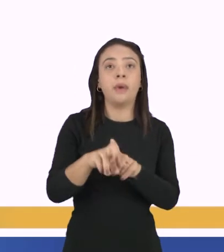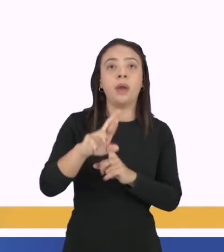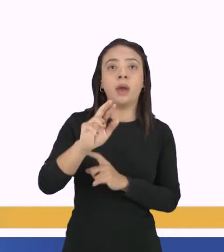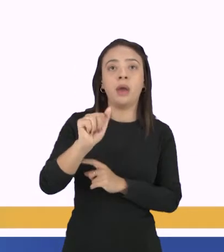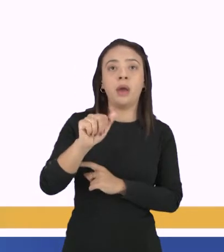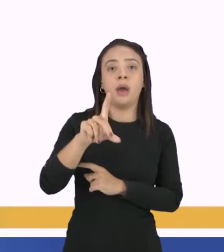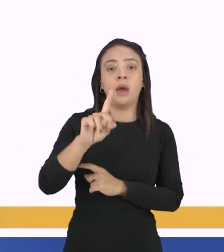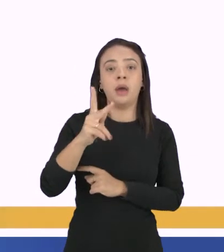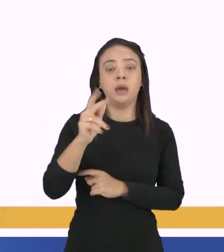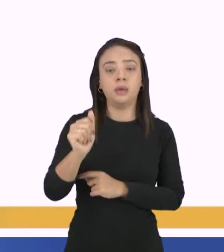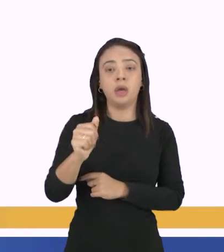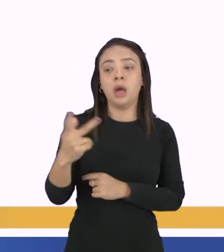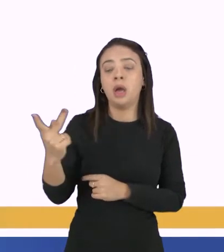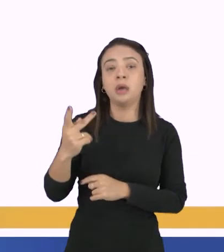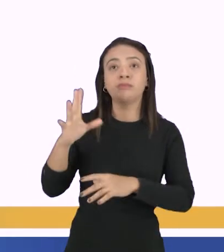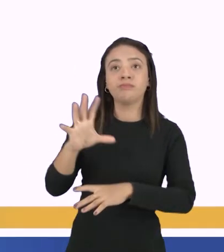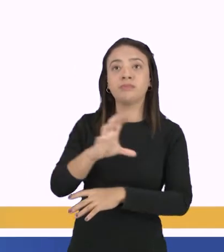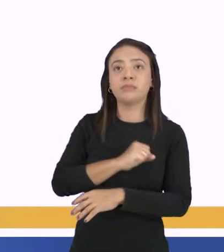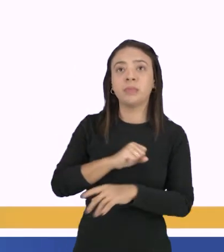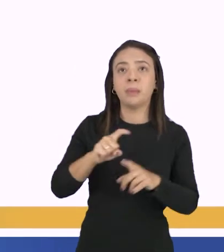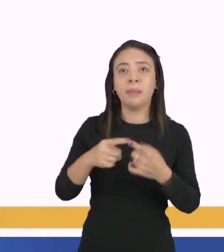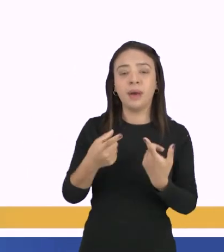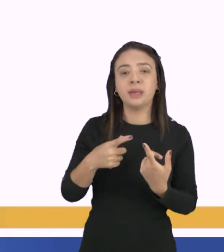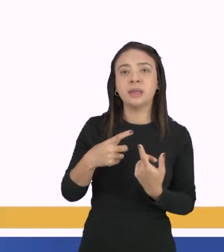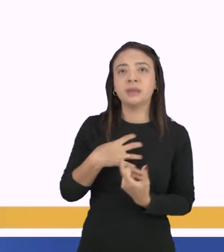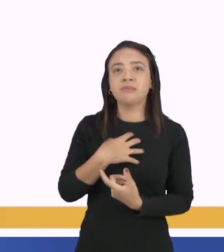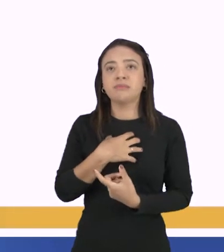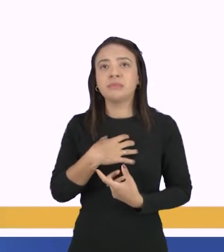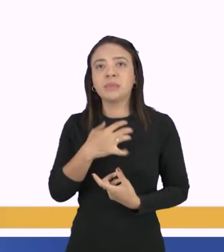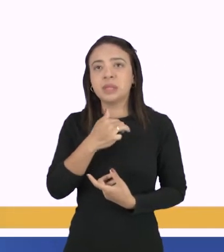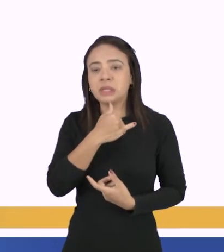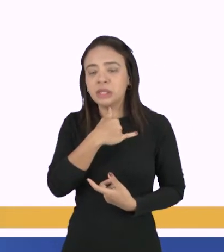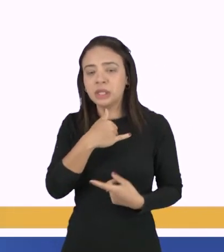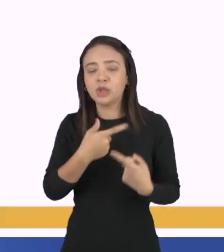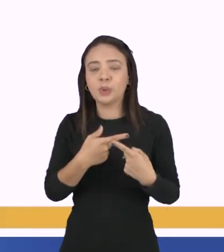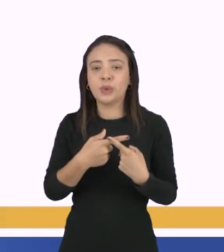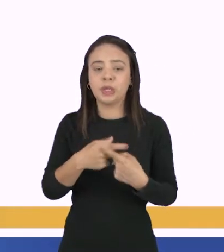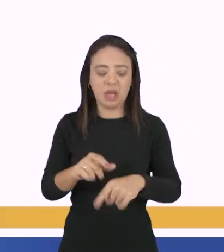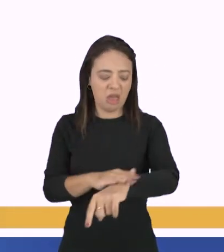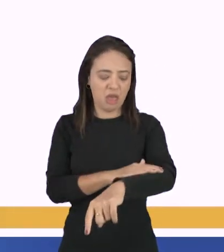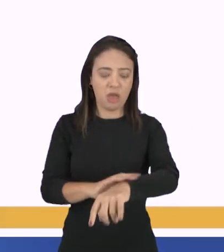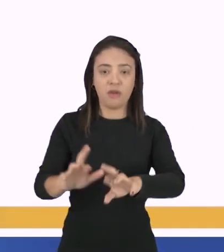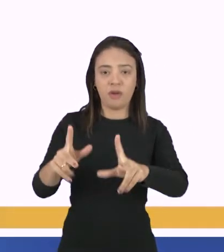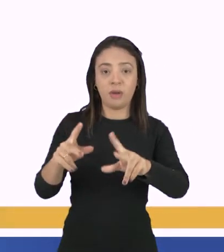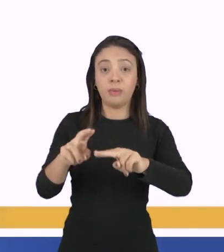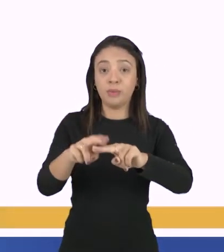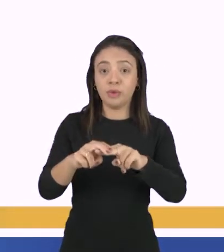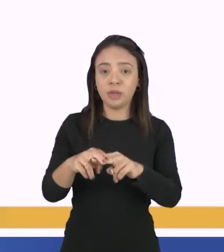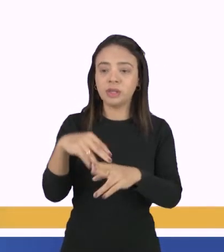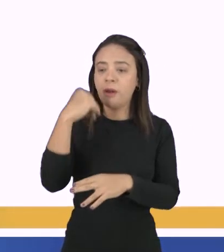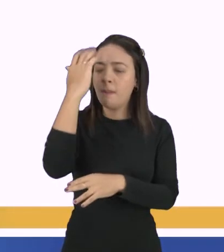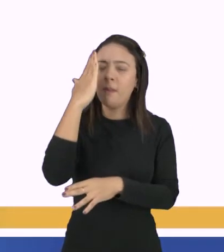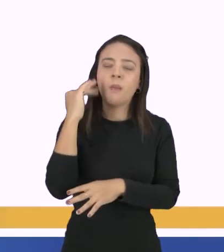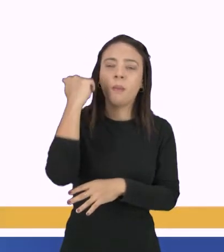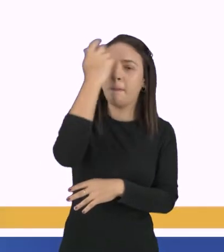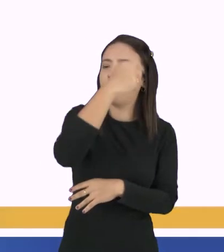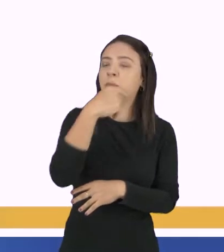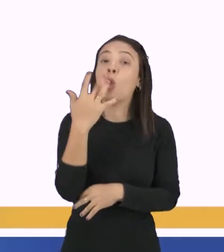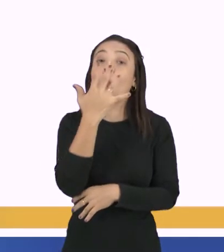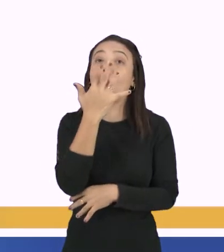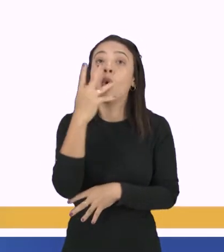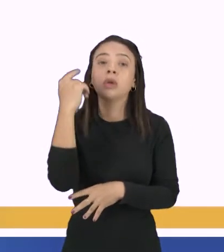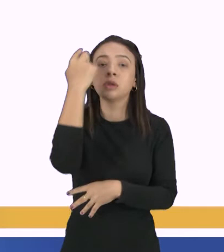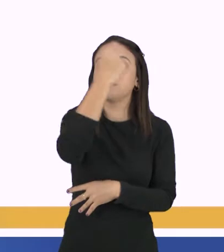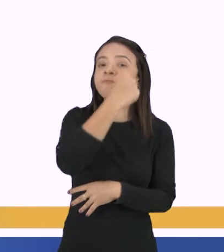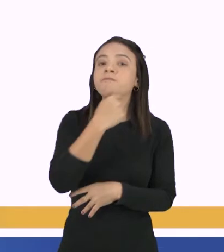das suas cores de pele. Então, seguindo o conselho da sua mãe, ele pintou o rosto de maneira colorida para ficar da mesma